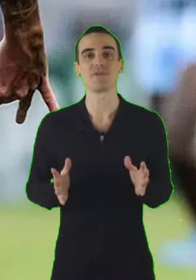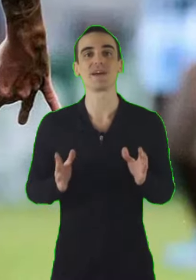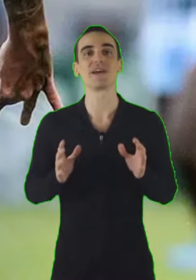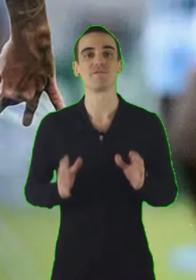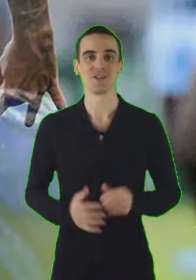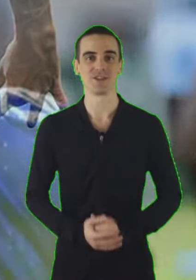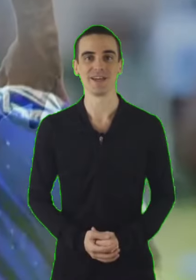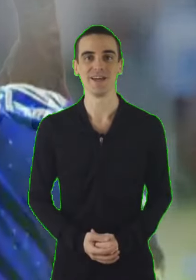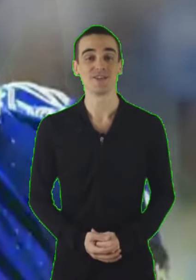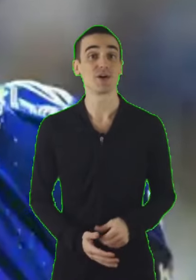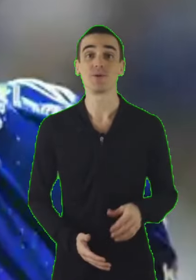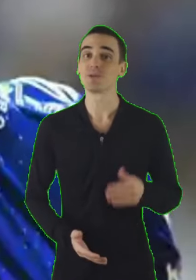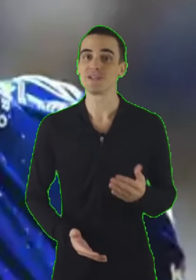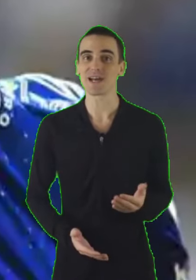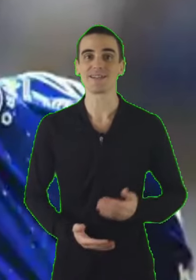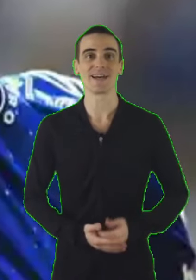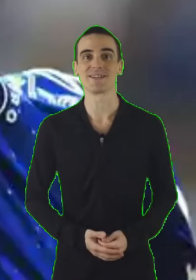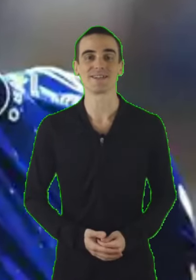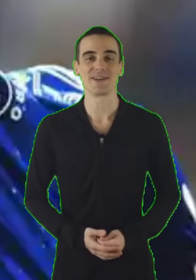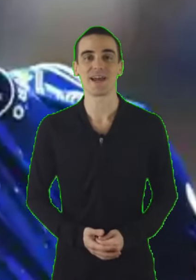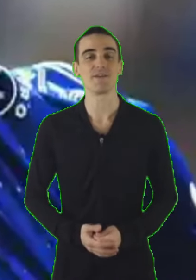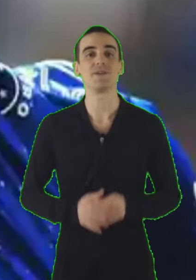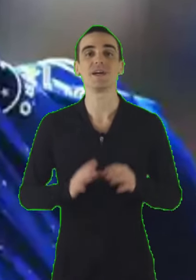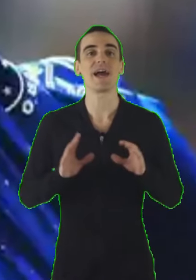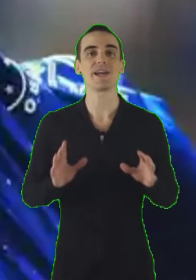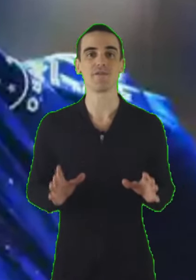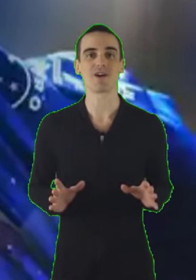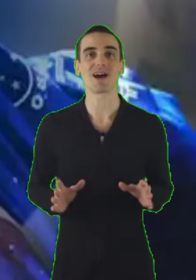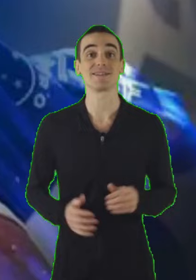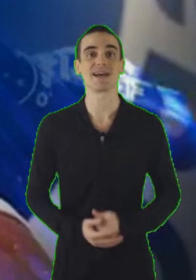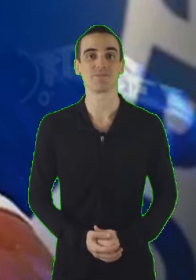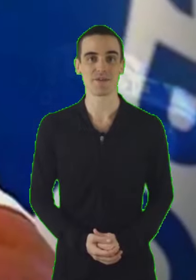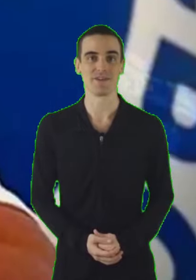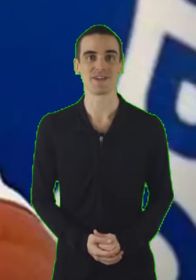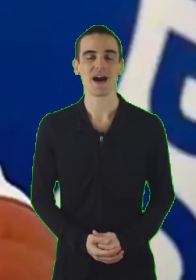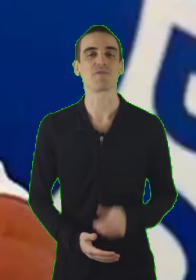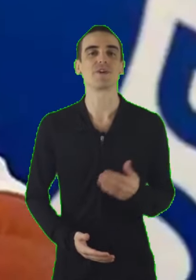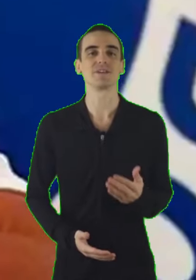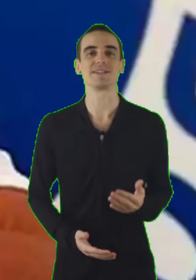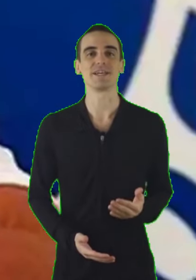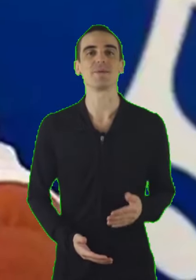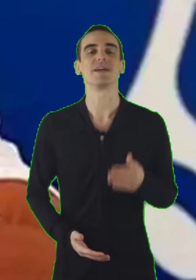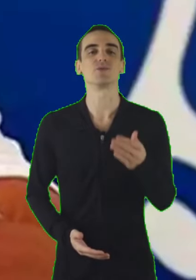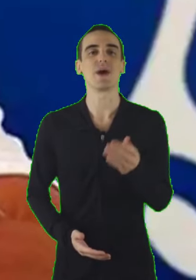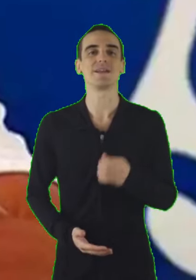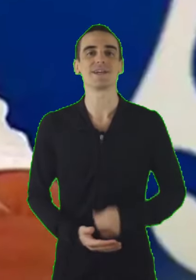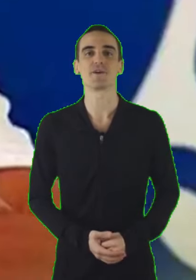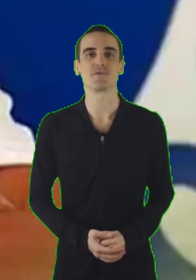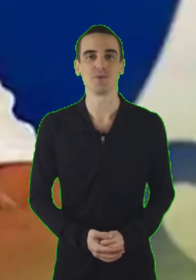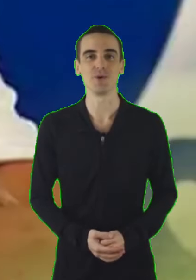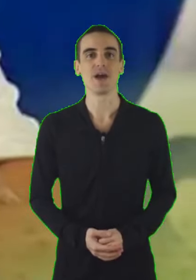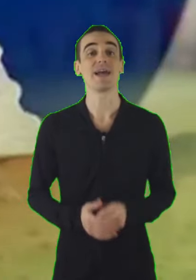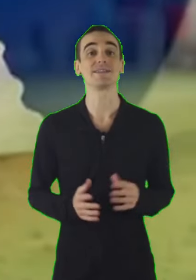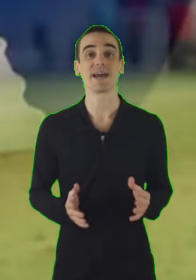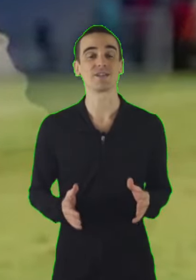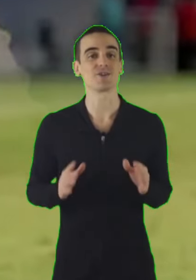mais agradaram. Os dois clubes formalizaram proposta, apresentando o projeto a Daniel Júnior. Neste momento, o entendimento é de que o Vitória está